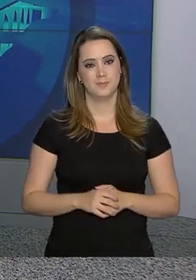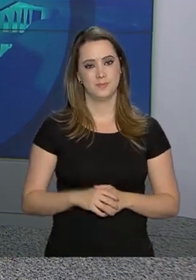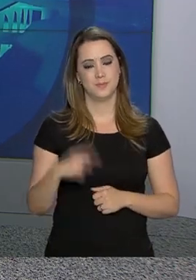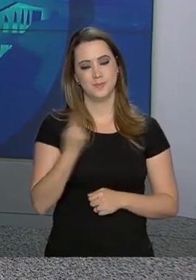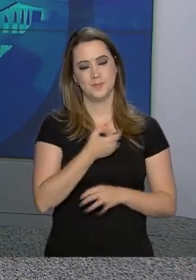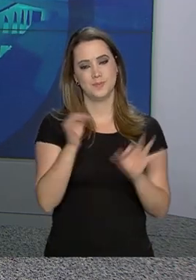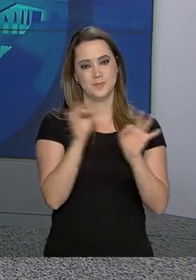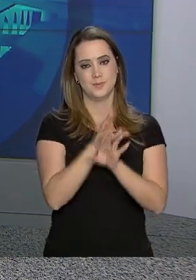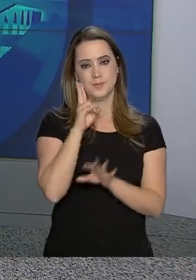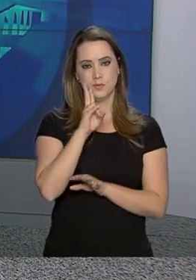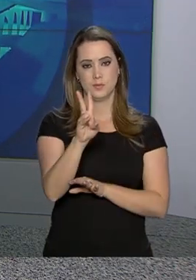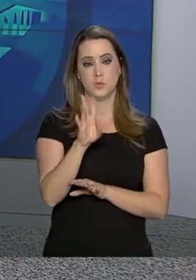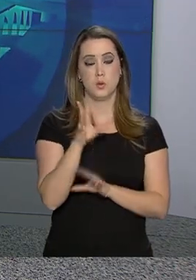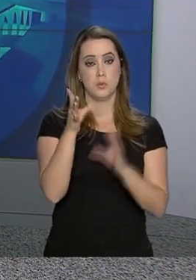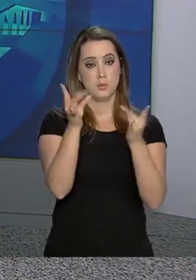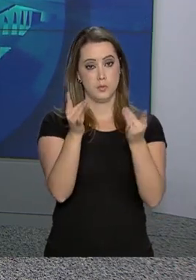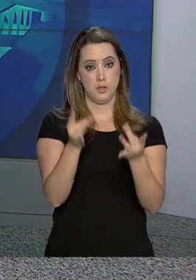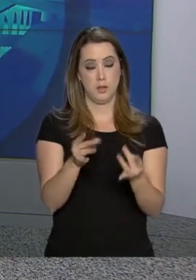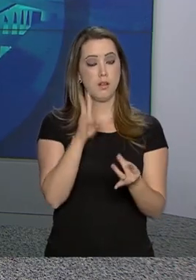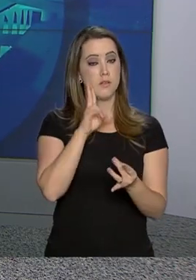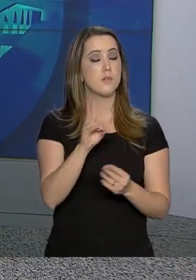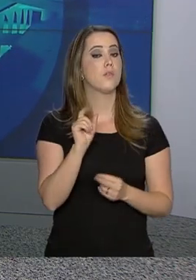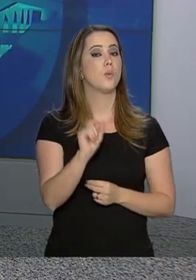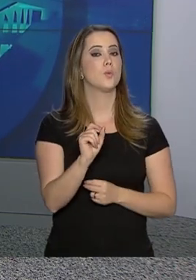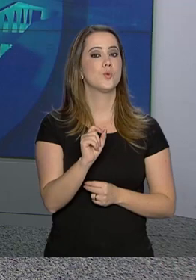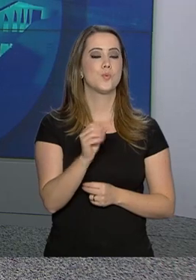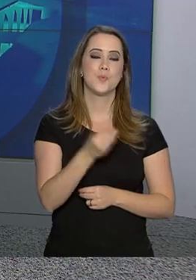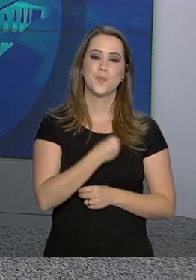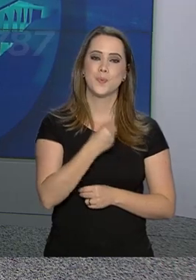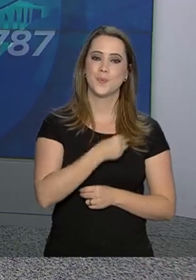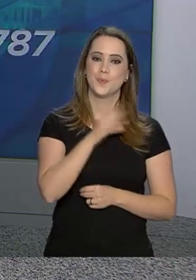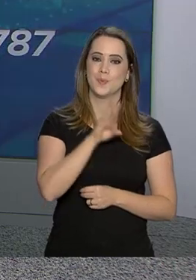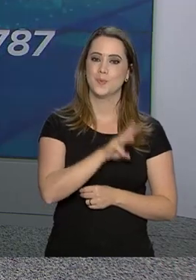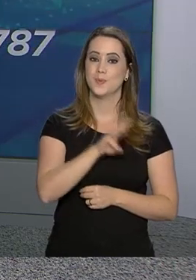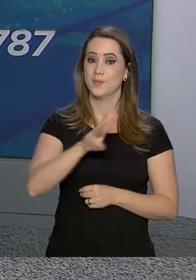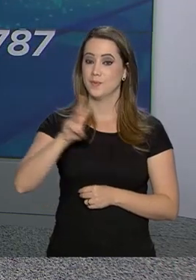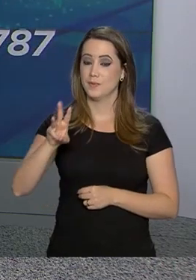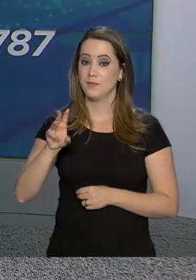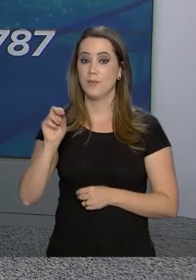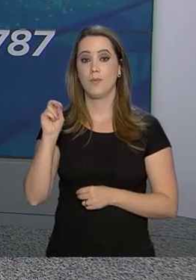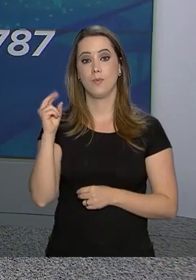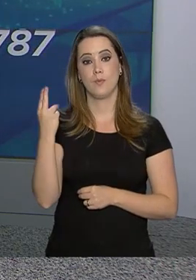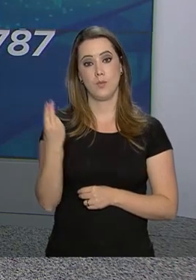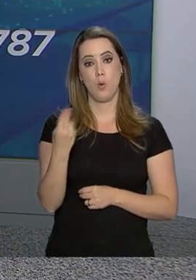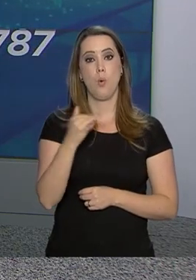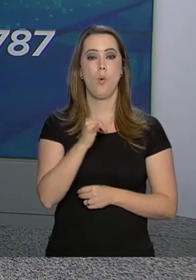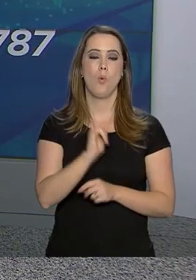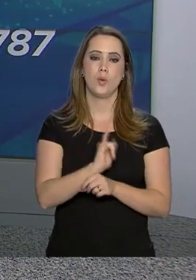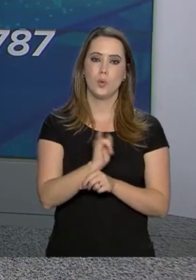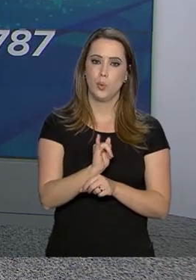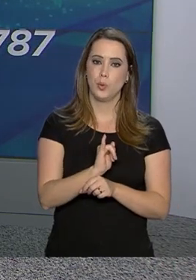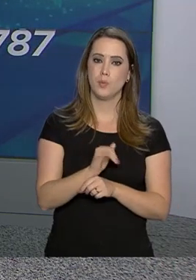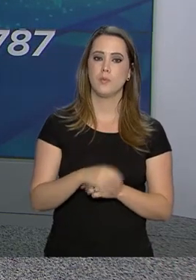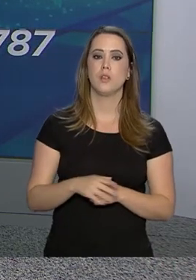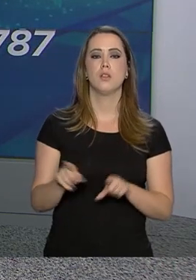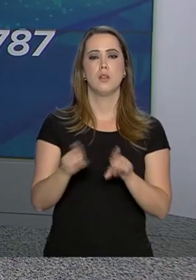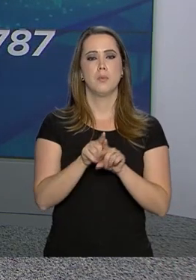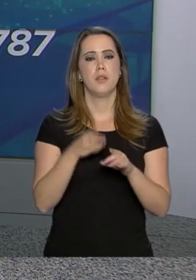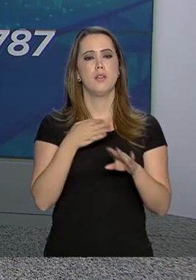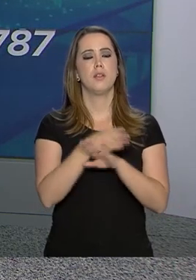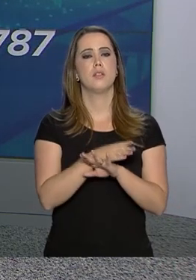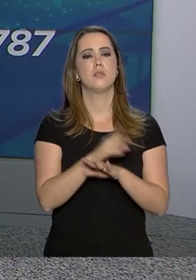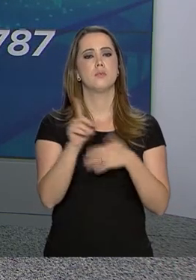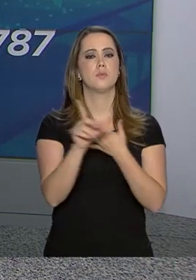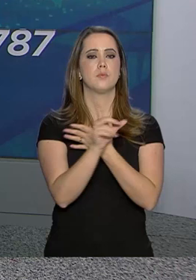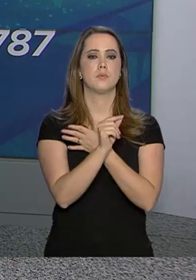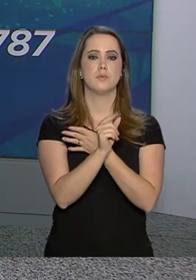Nós ficamos por aqui. Toda a nossa programação você acompanha ao vivo pelo site da NBR e pelo canal no YouTube. Acesse também o